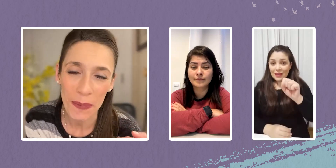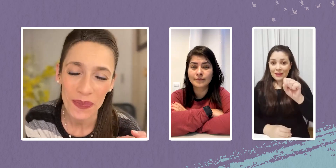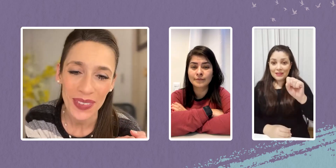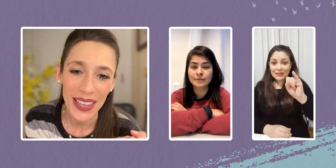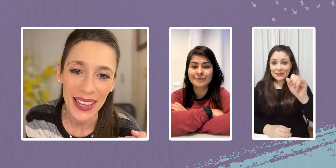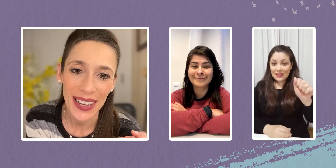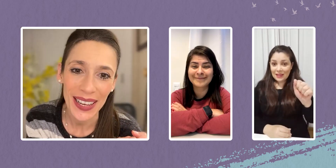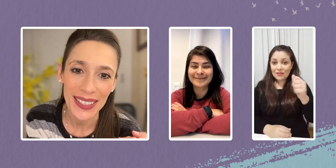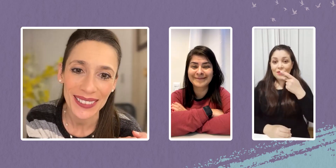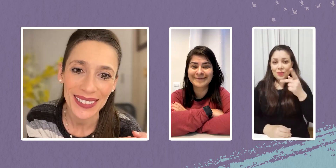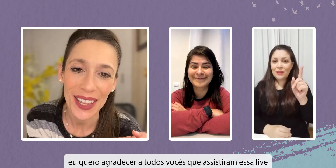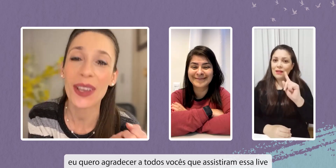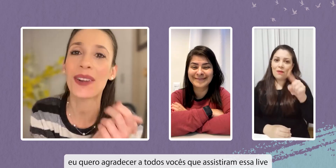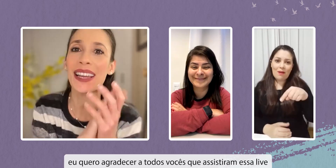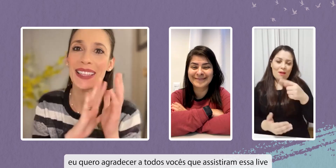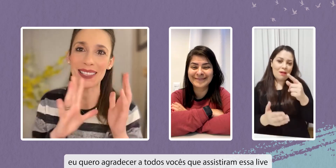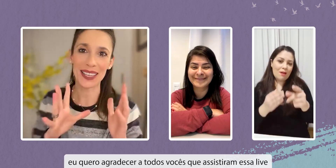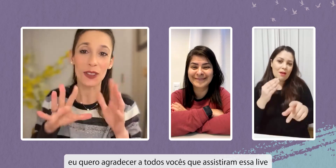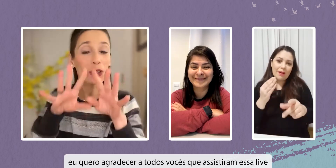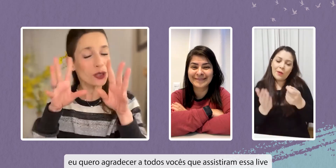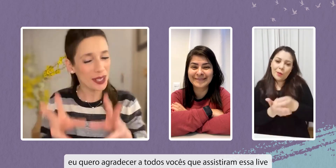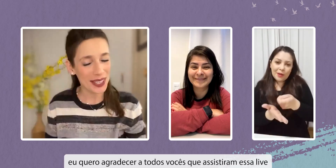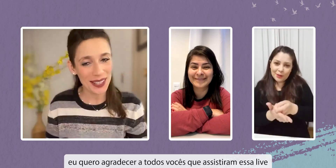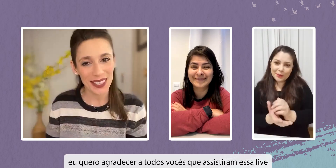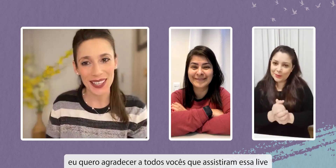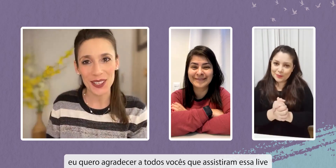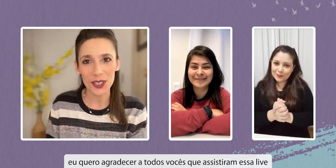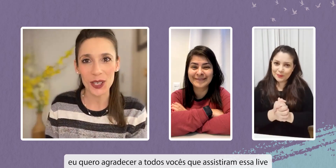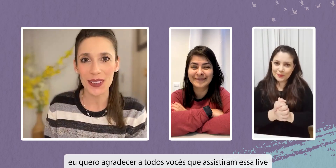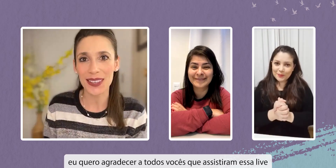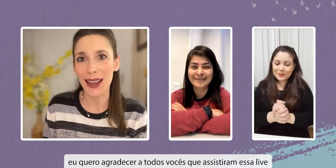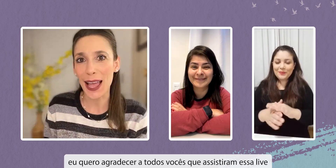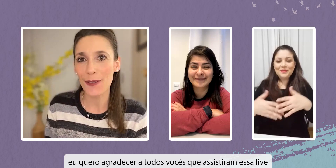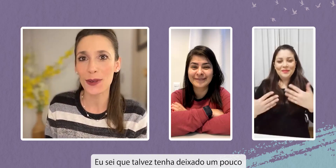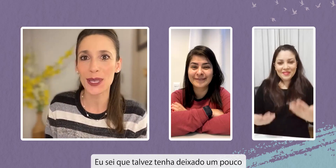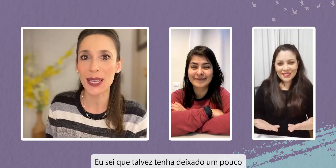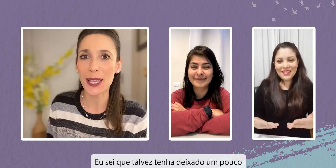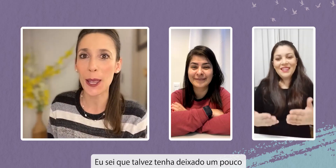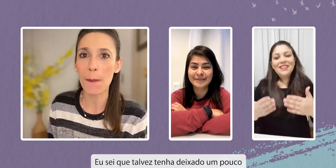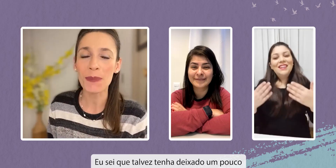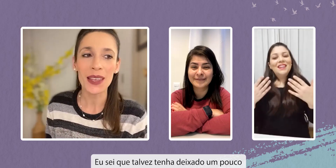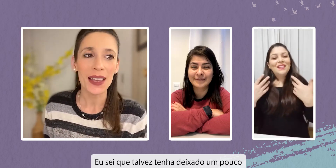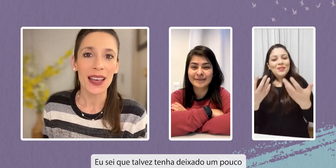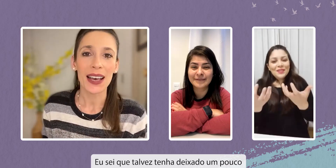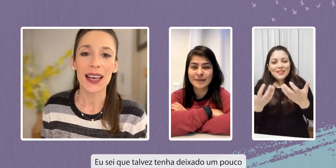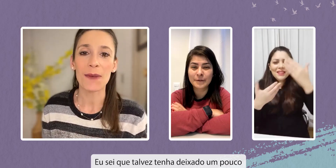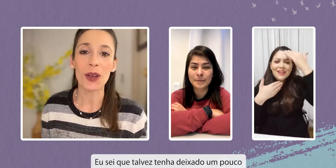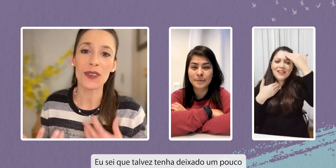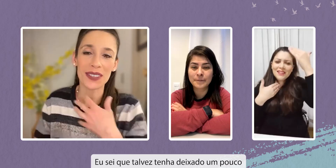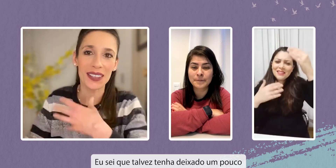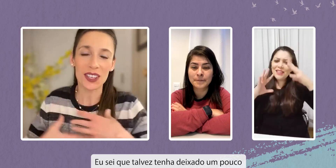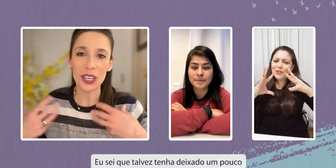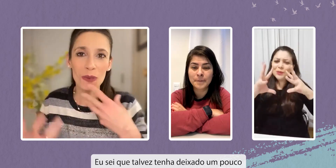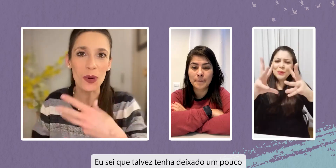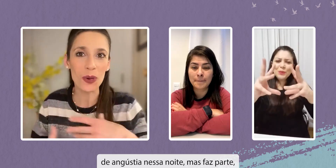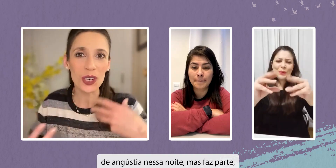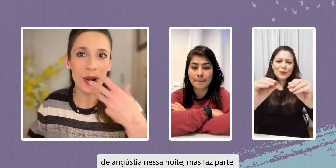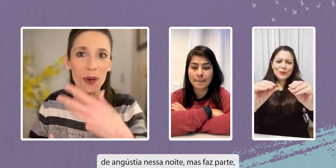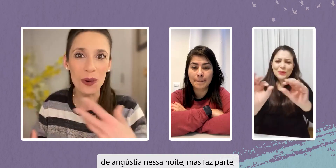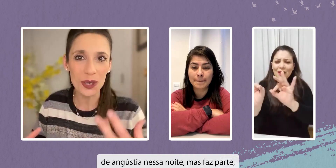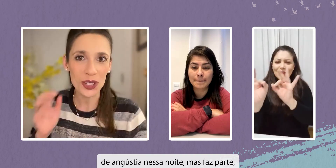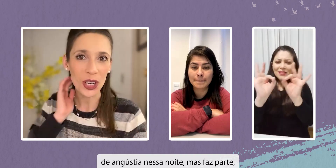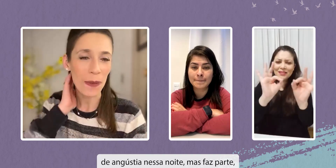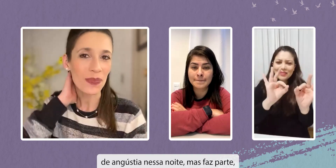Então, eu quero agradecer a todos vocês que assistiram essa live. Eu sei que talvez tenha deixado um pouco